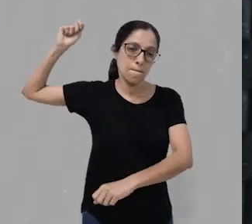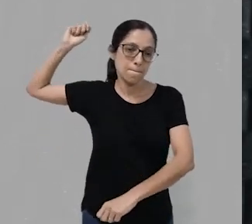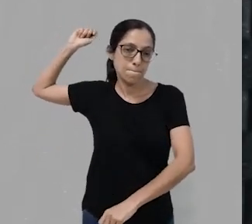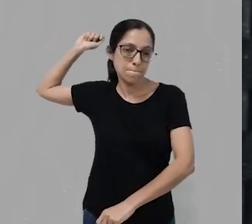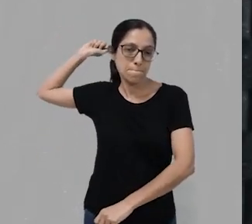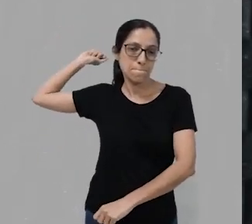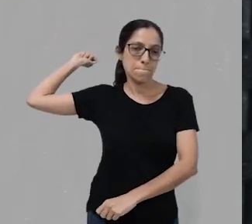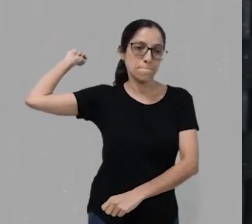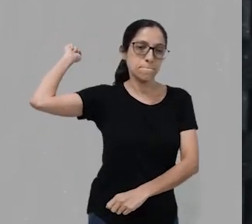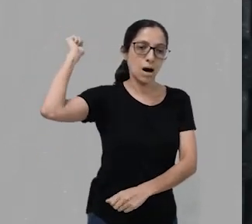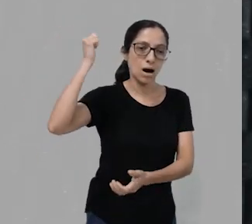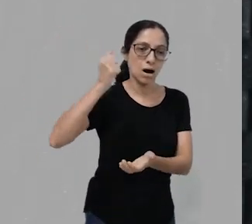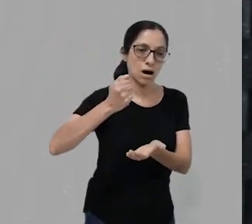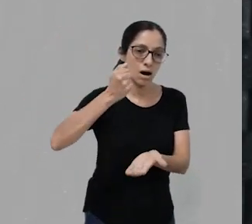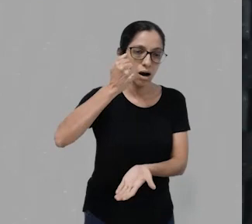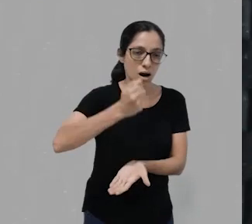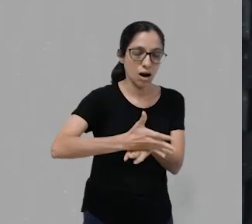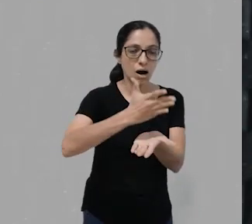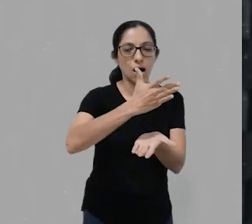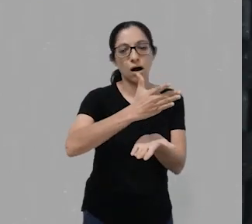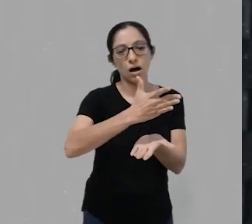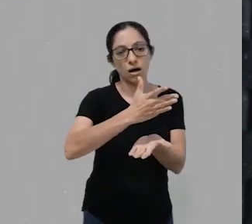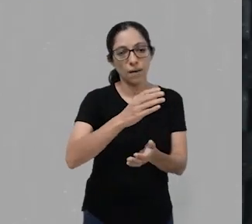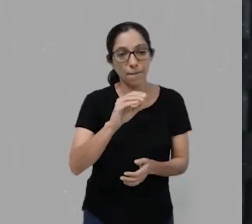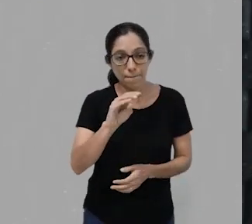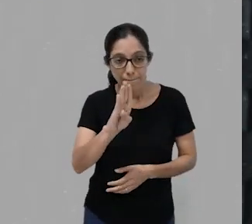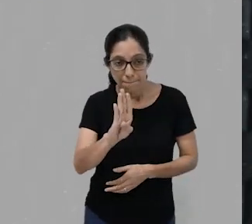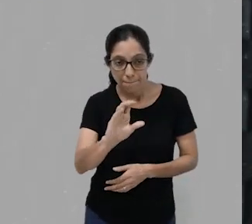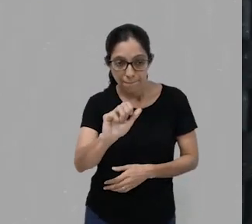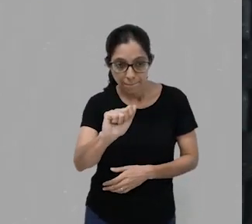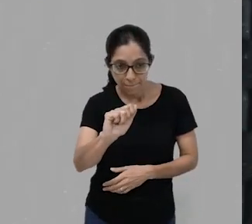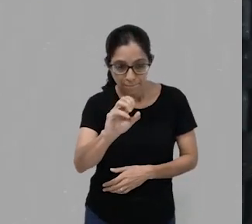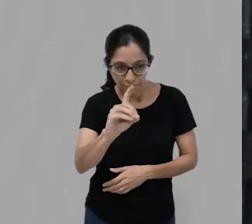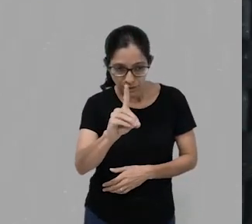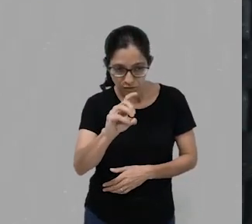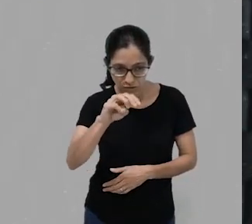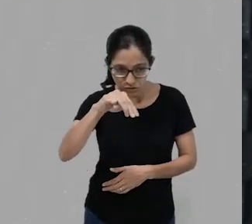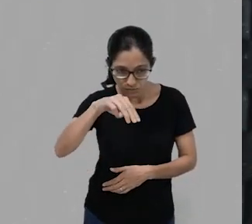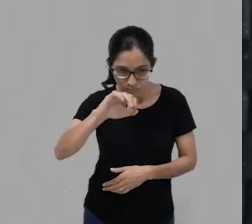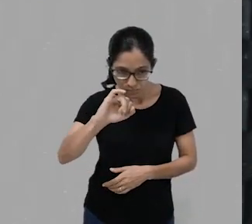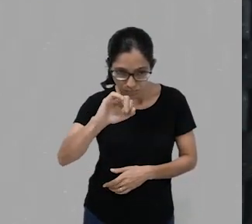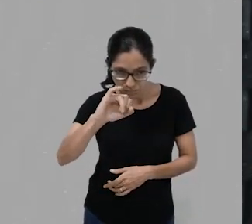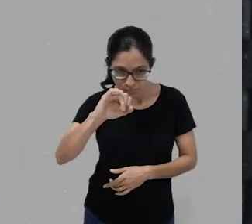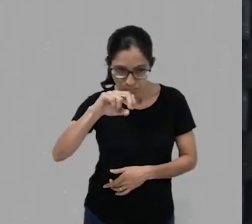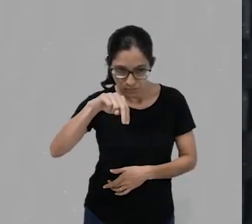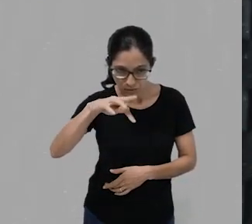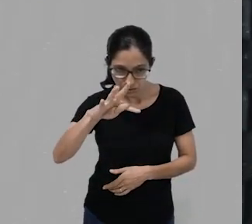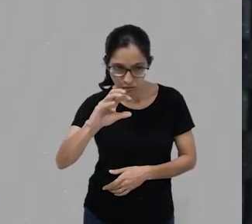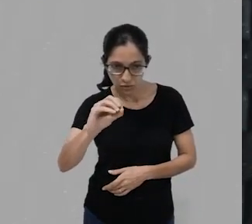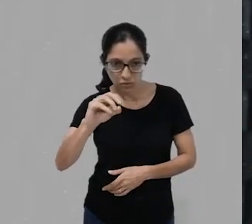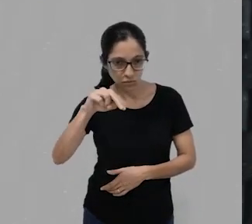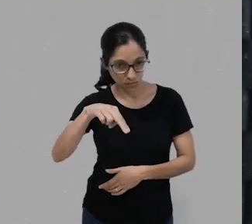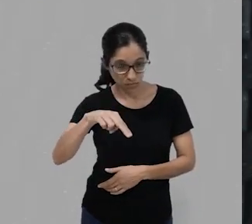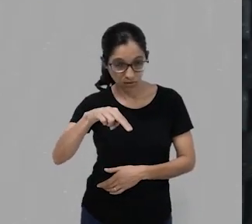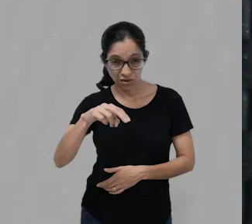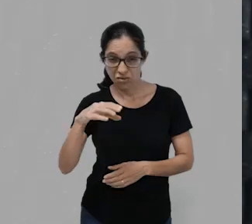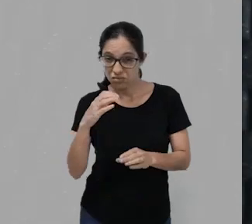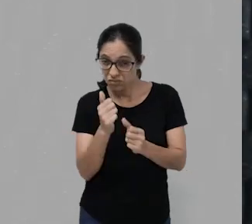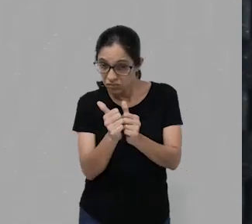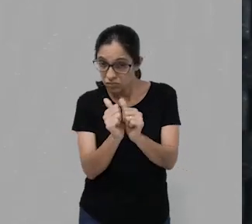peteca. Esse volante. O badminton, galerinha, é um dos esportes mais rápidos que existe. Existem